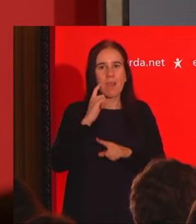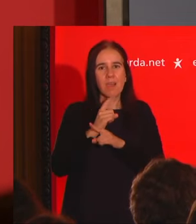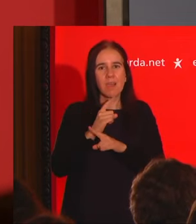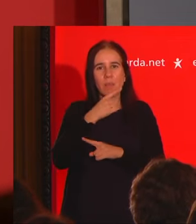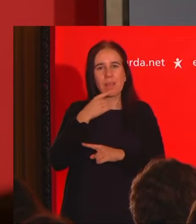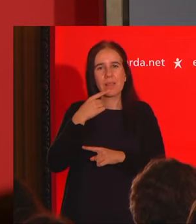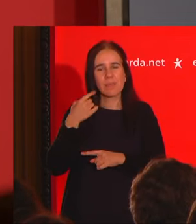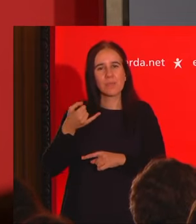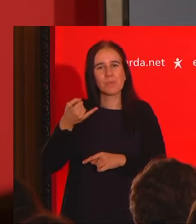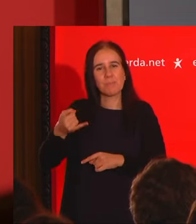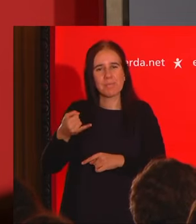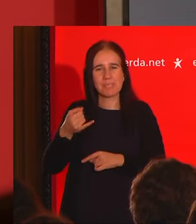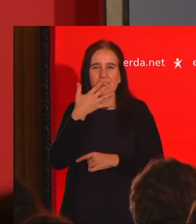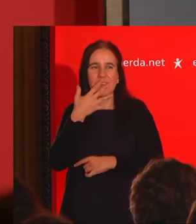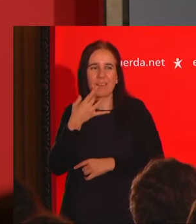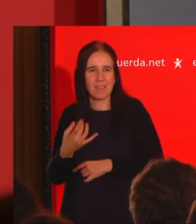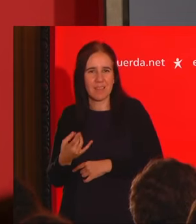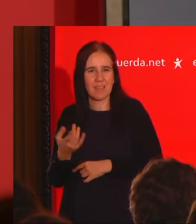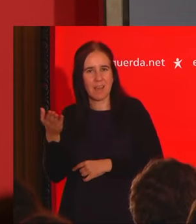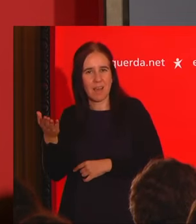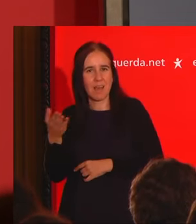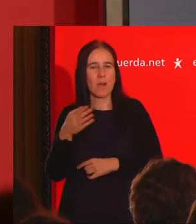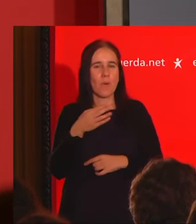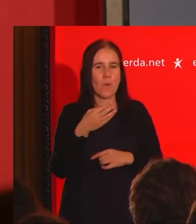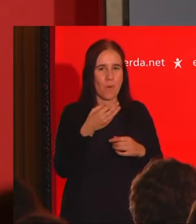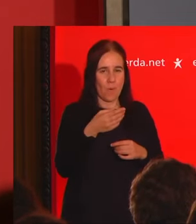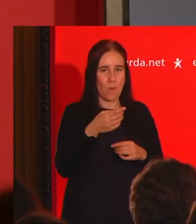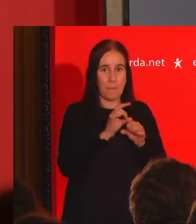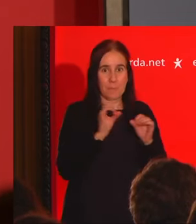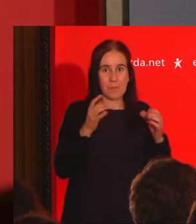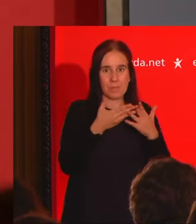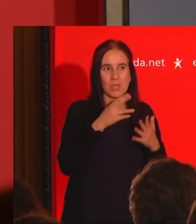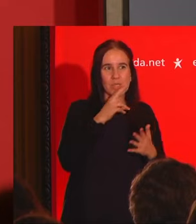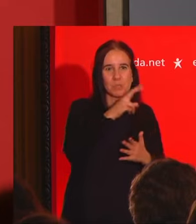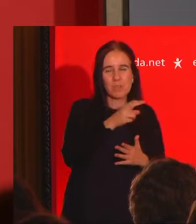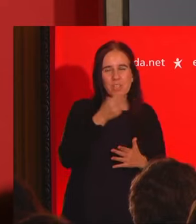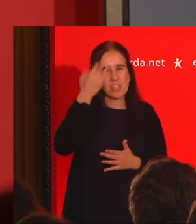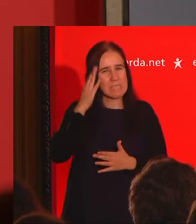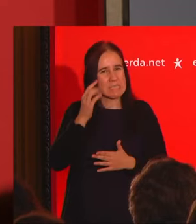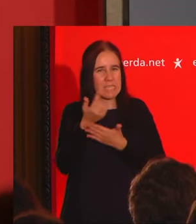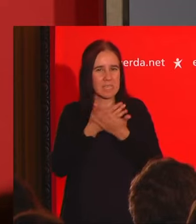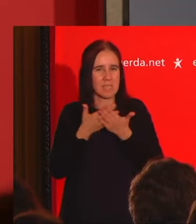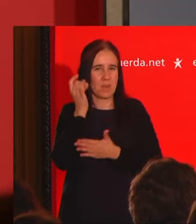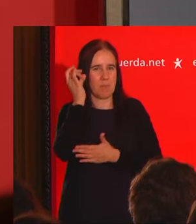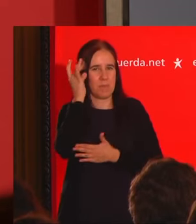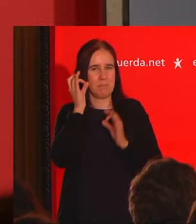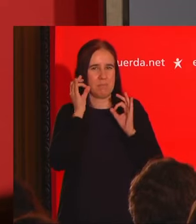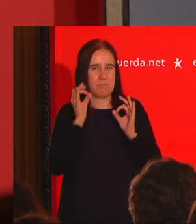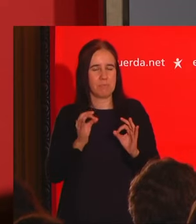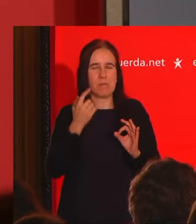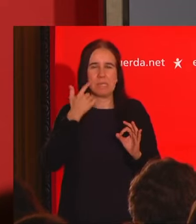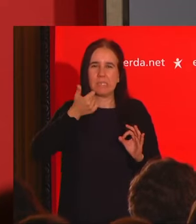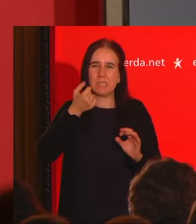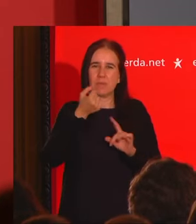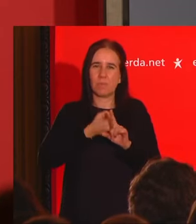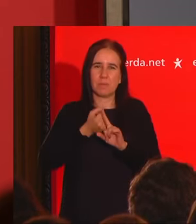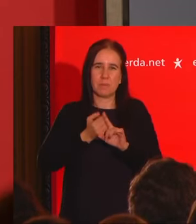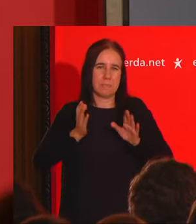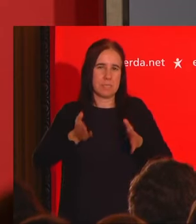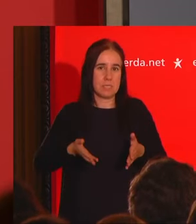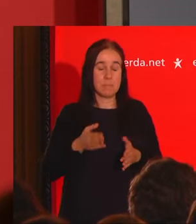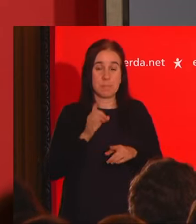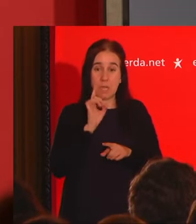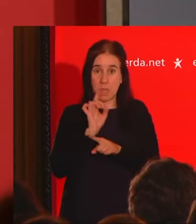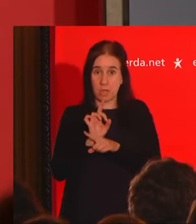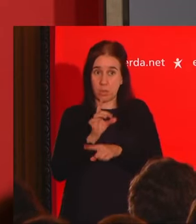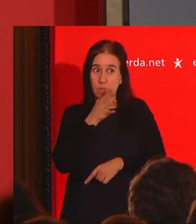sobremesa natalícia, nem a resposta à pandemia nos faça esquecer o crime económico e a absoluta necessidade de o combater. Mas